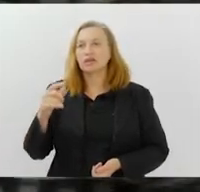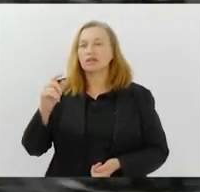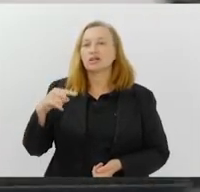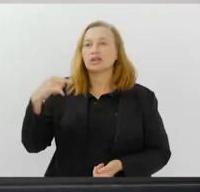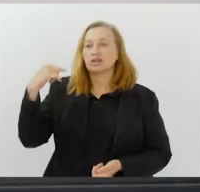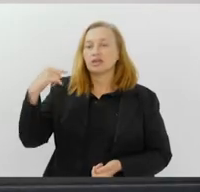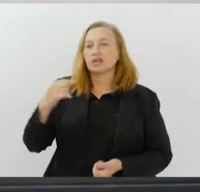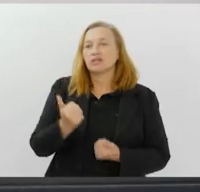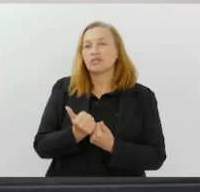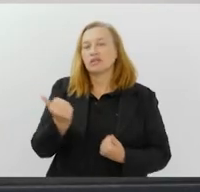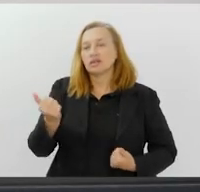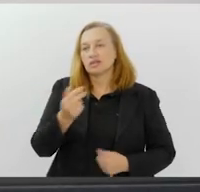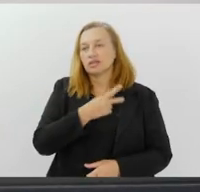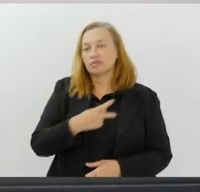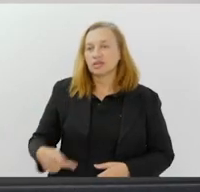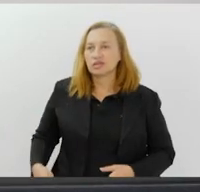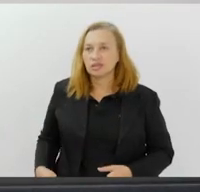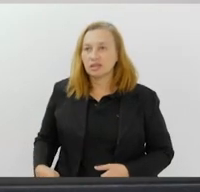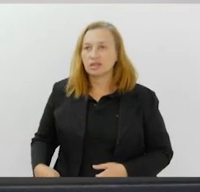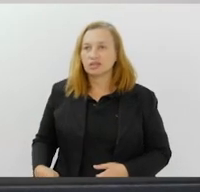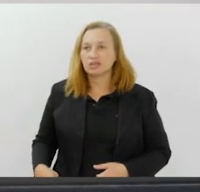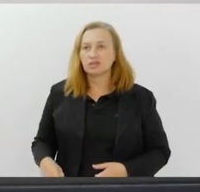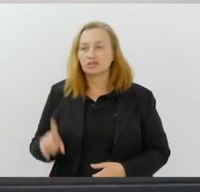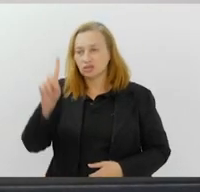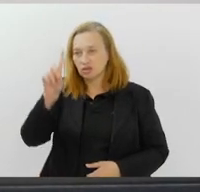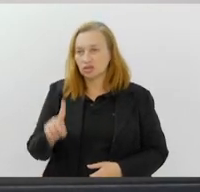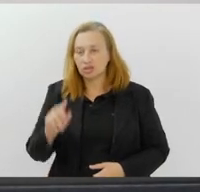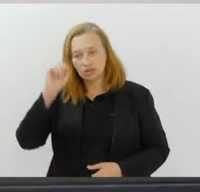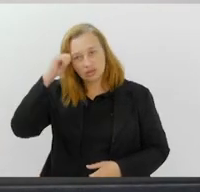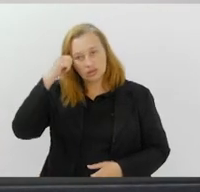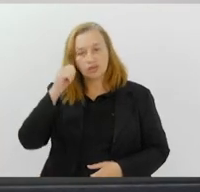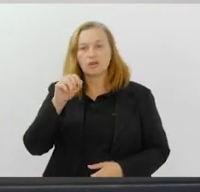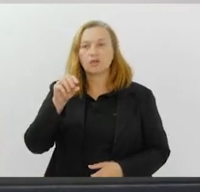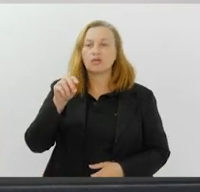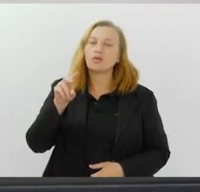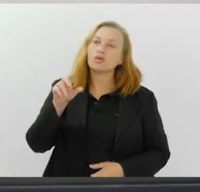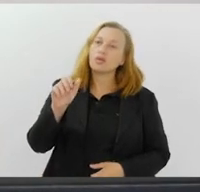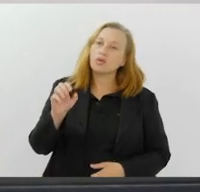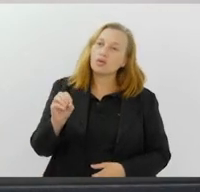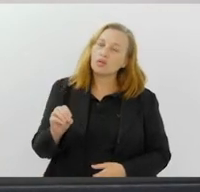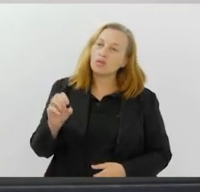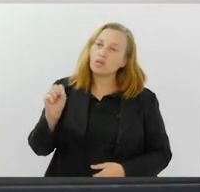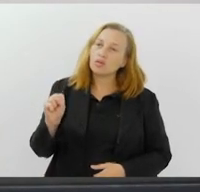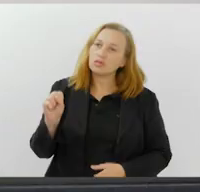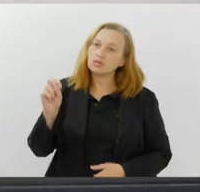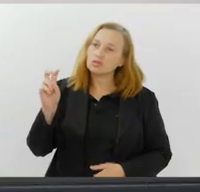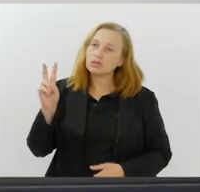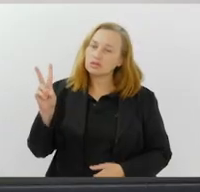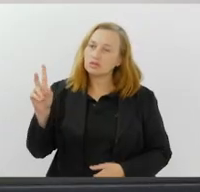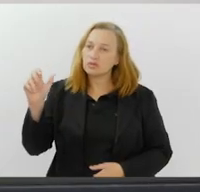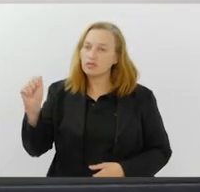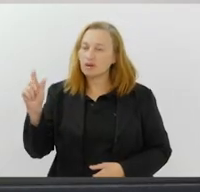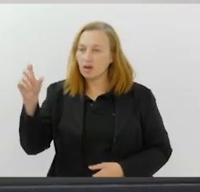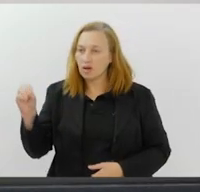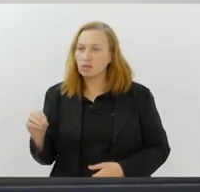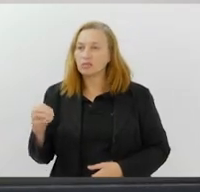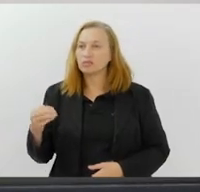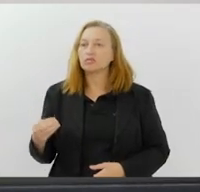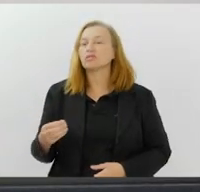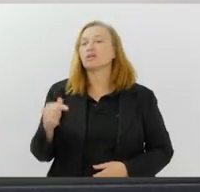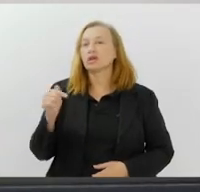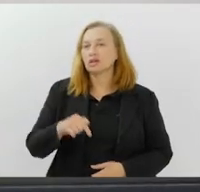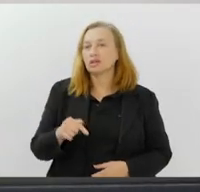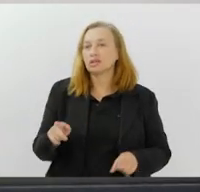e cond dedine Osvaldo Sérgio Mendes movimento negro Unificado mnu também sempre presente